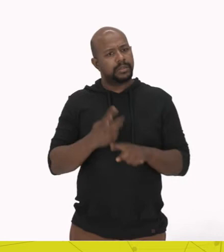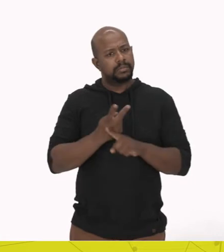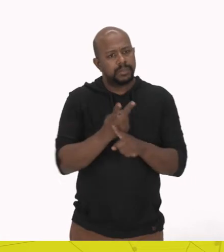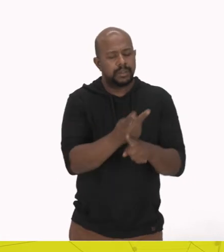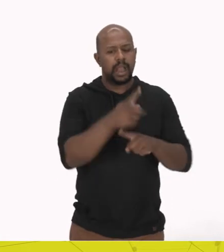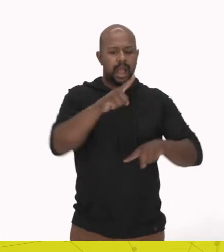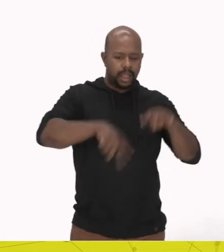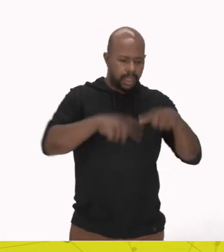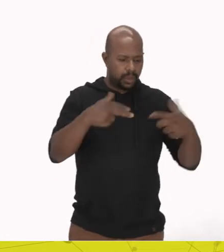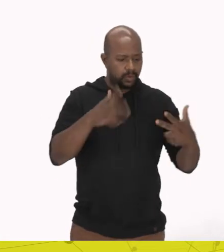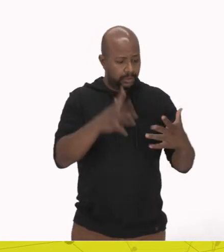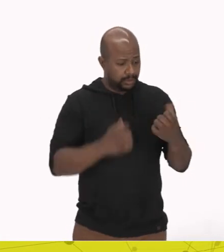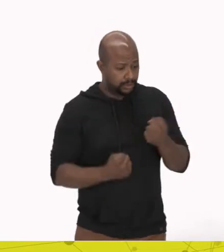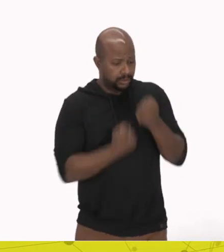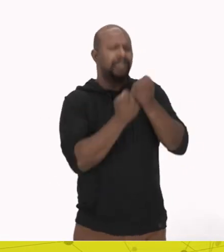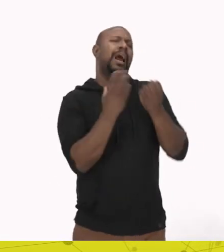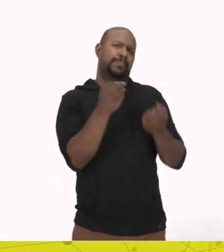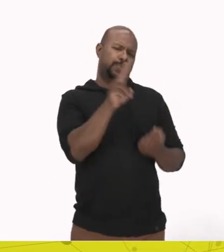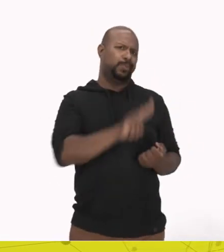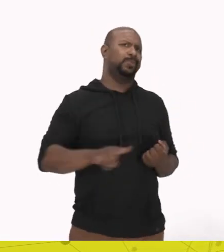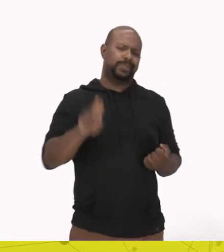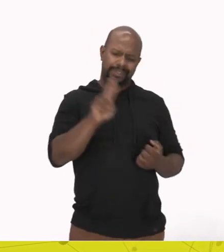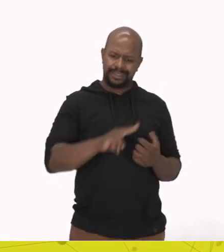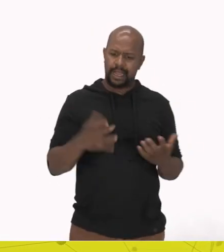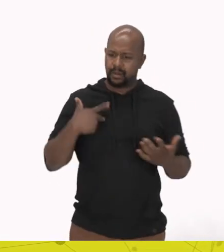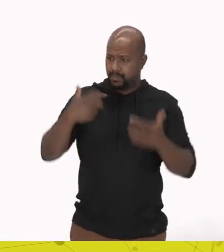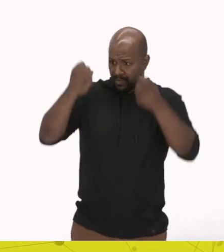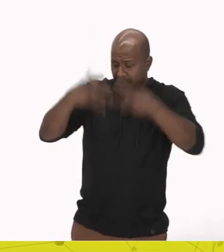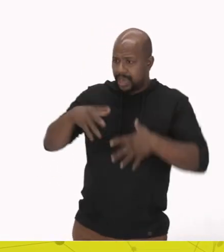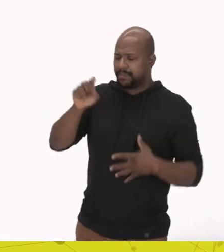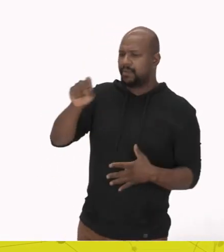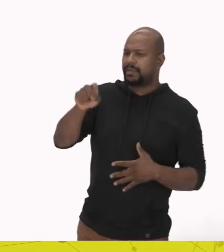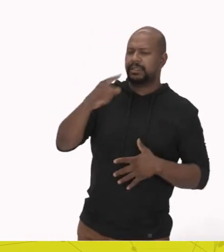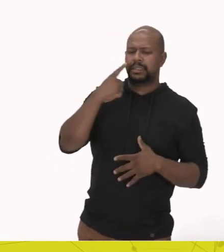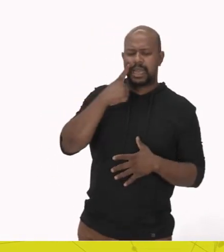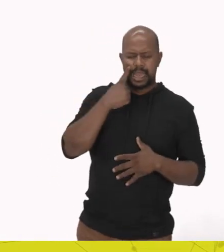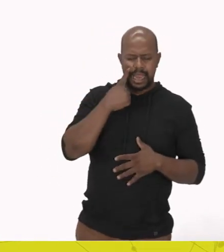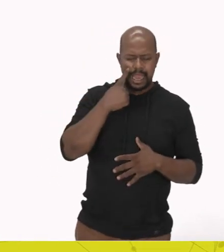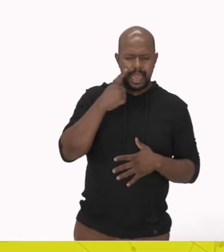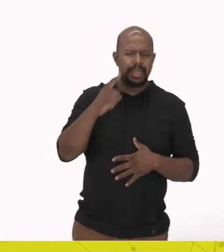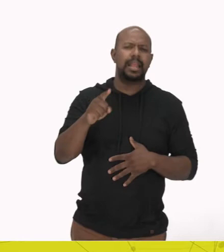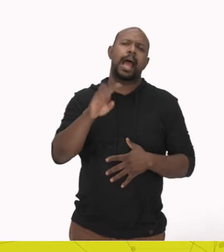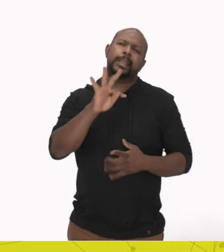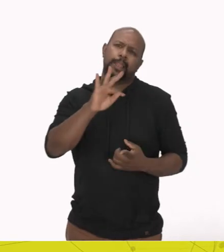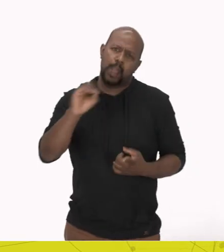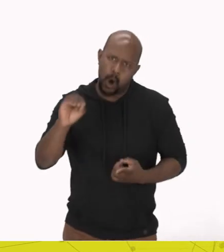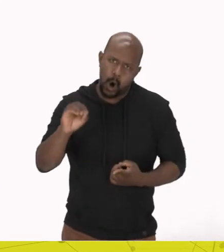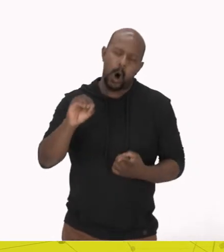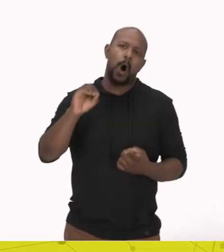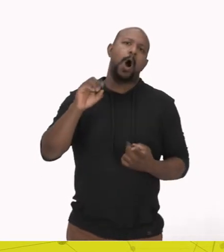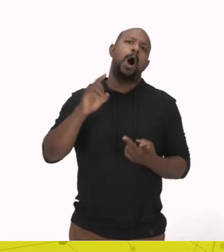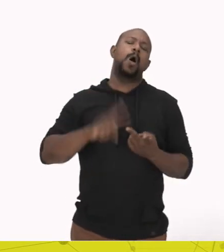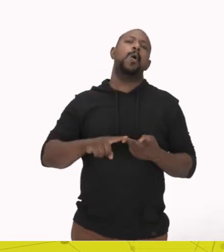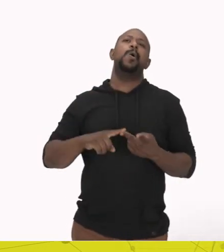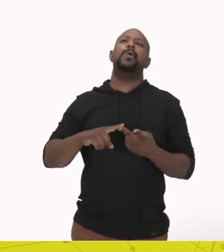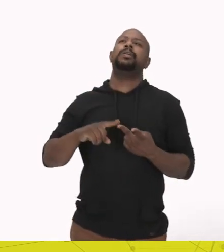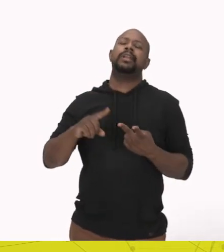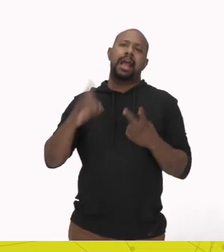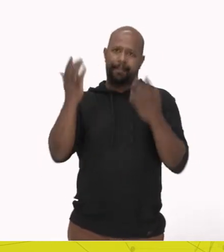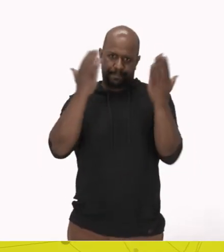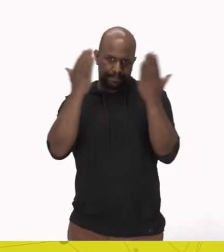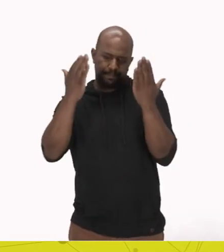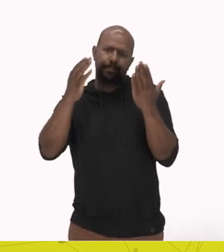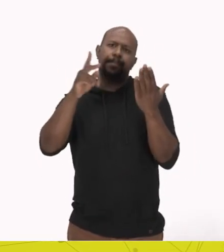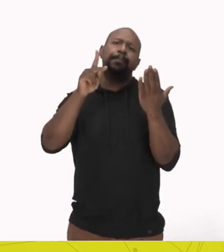possa buscar esses recursos que já são muito utilizados, como eu falei para vocês, tanto na terapia ocupacional quanto